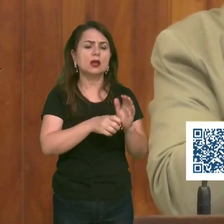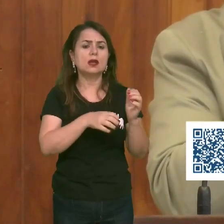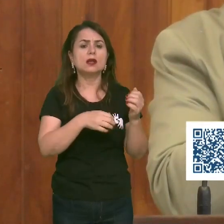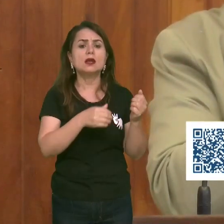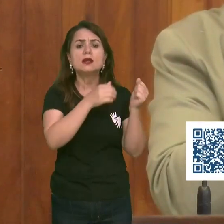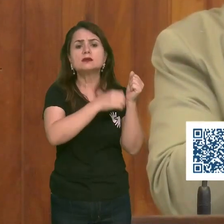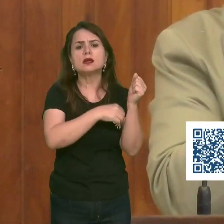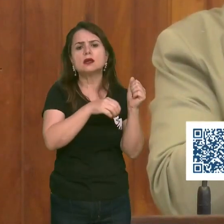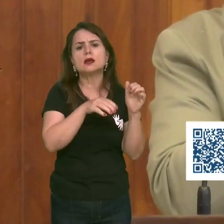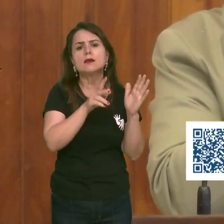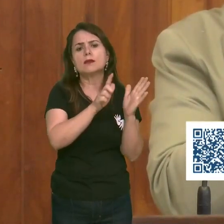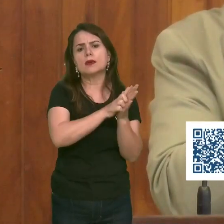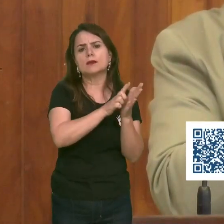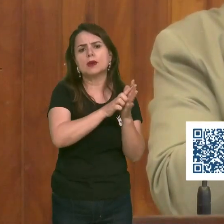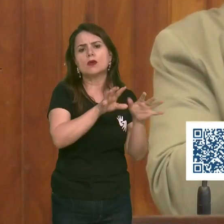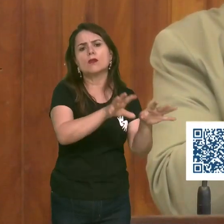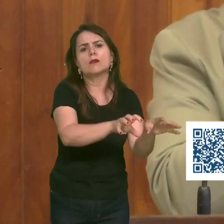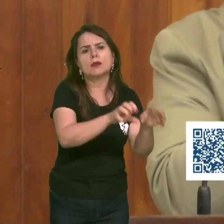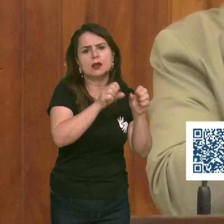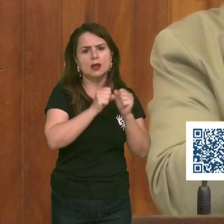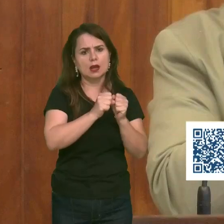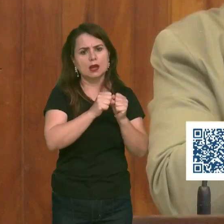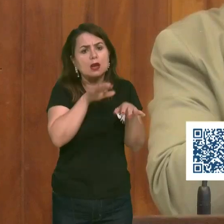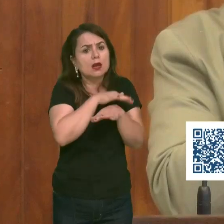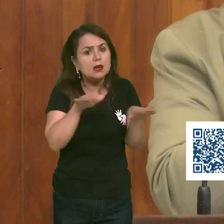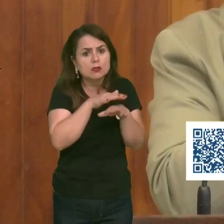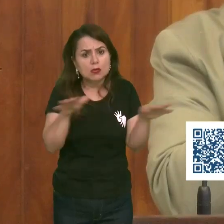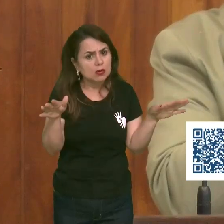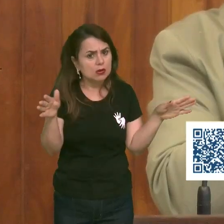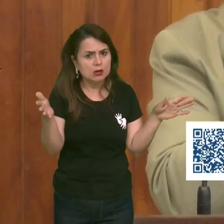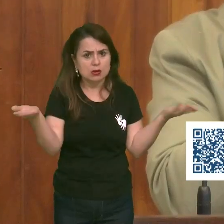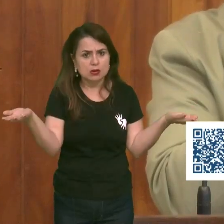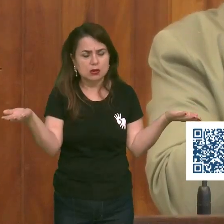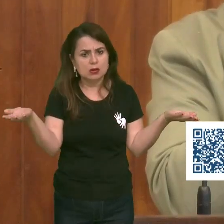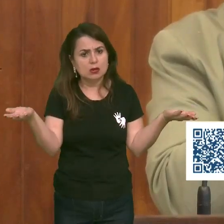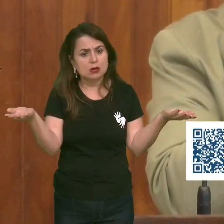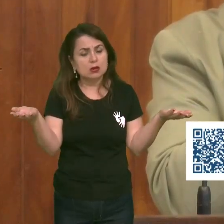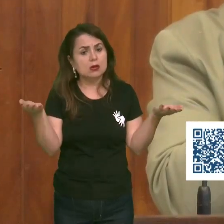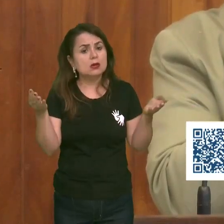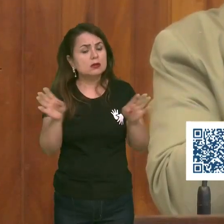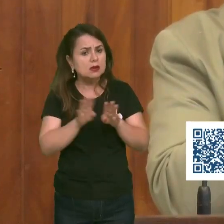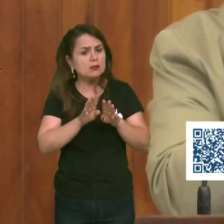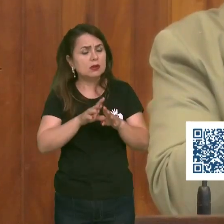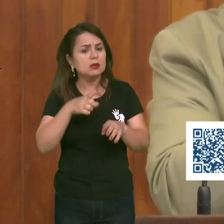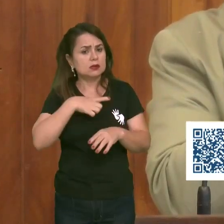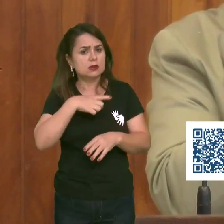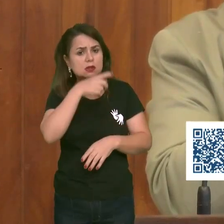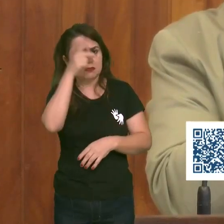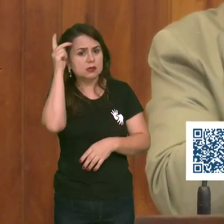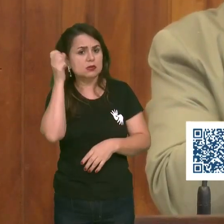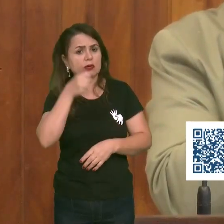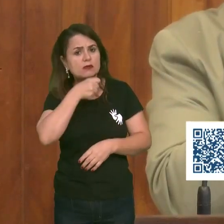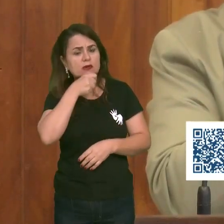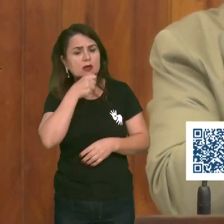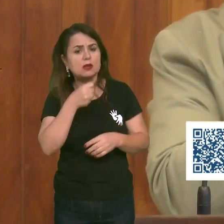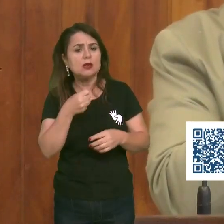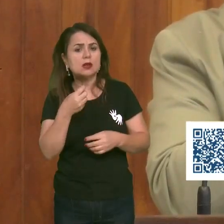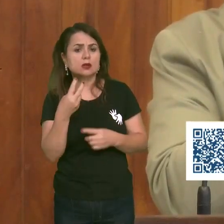me atender e também duas senhoras que estavam ali na minha frente